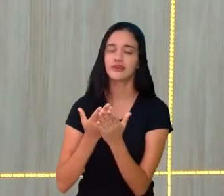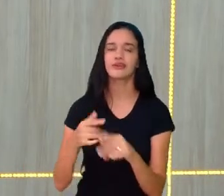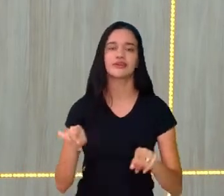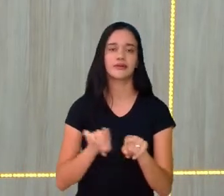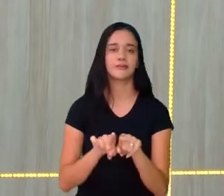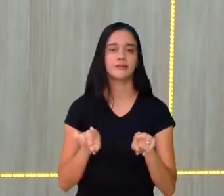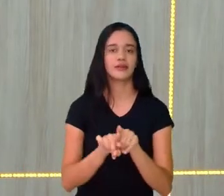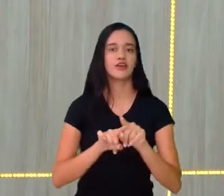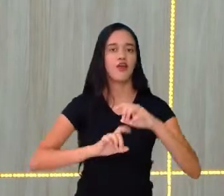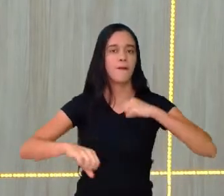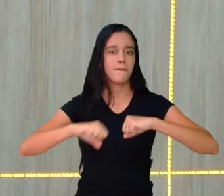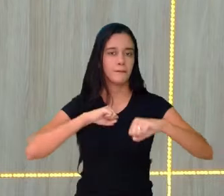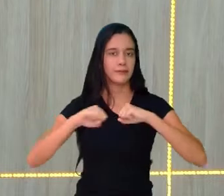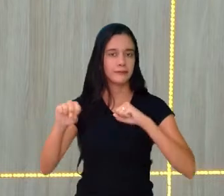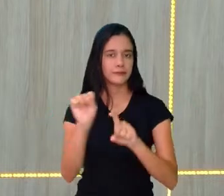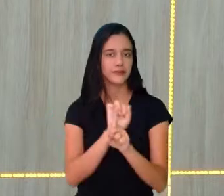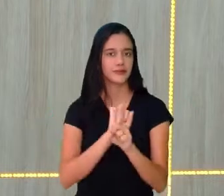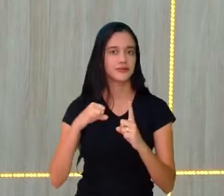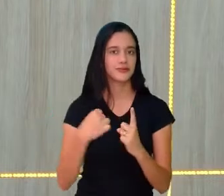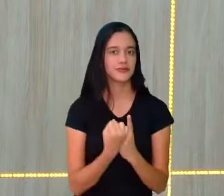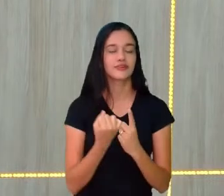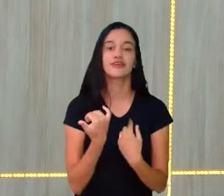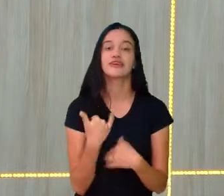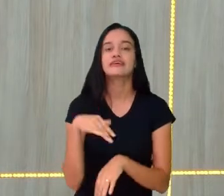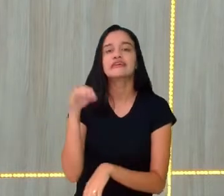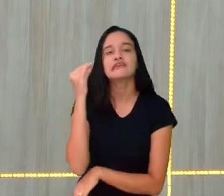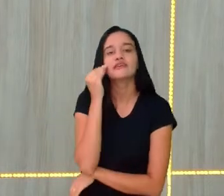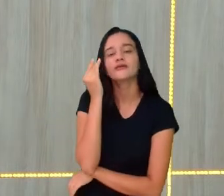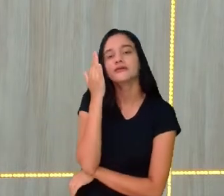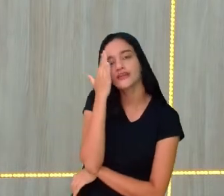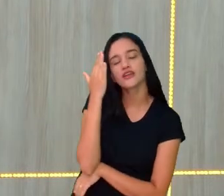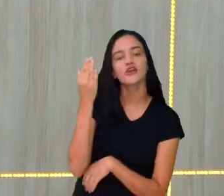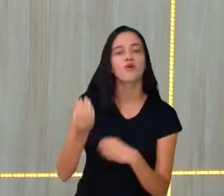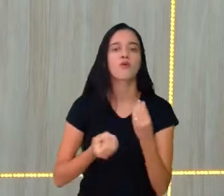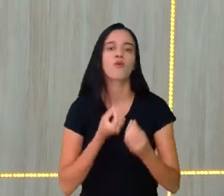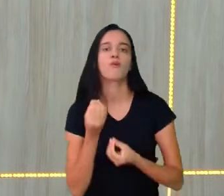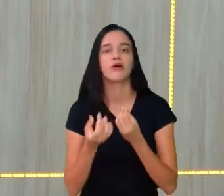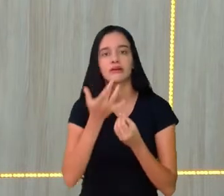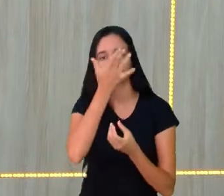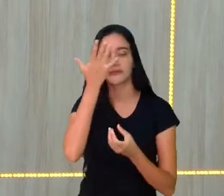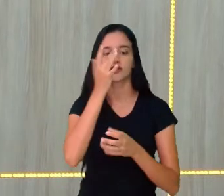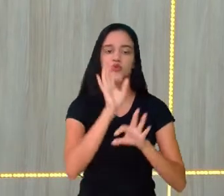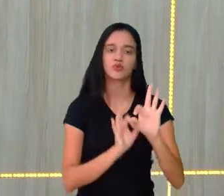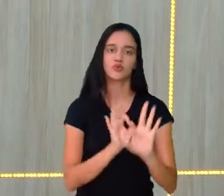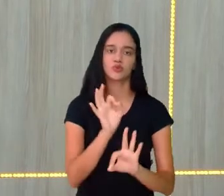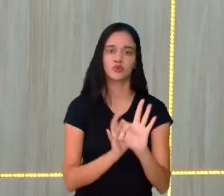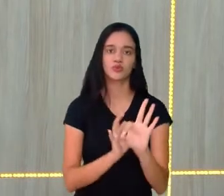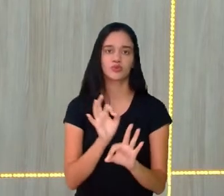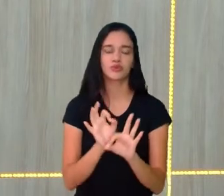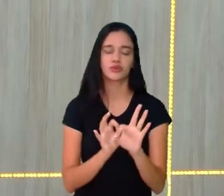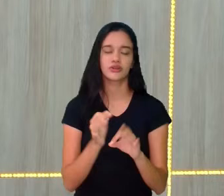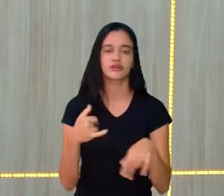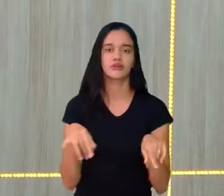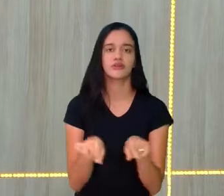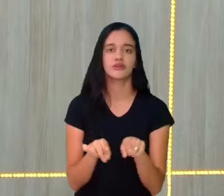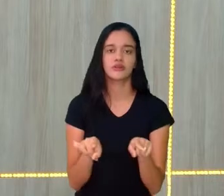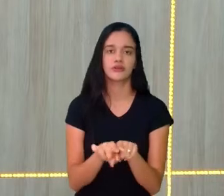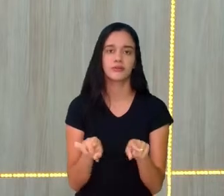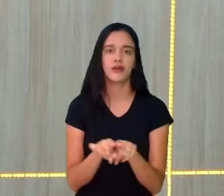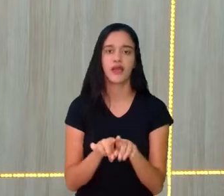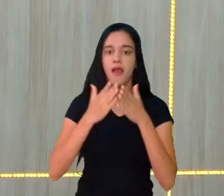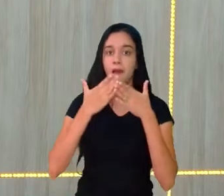esses movimentos sociais. Vamos tentar entender como é que as pessoas se organizam em busca, né,